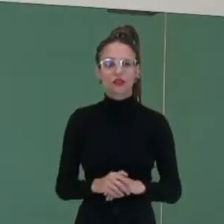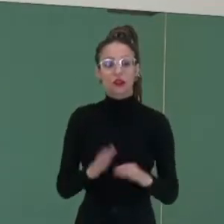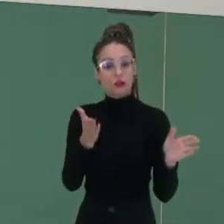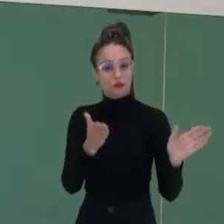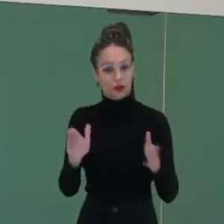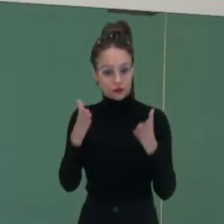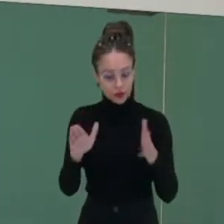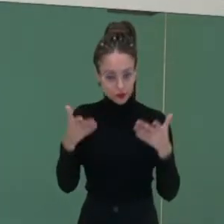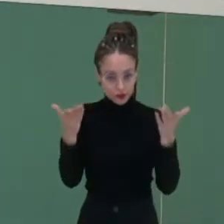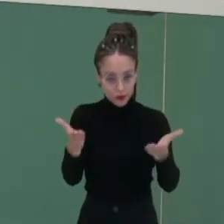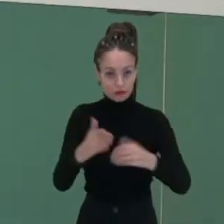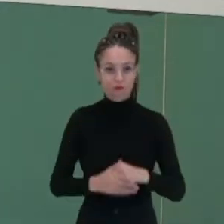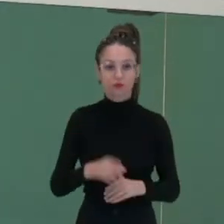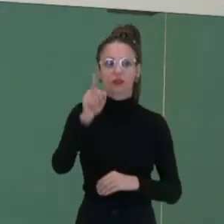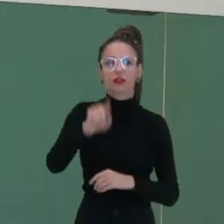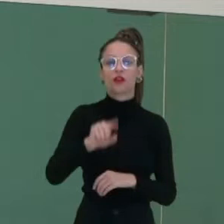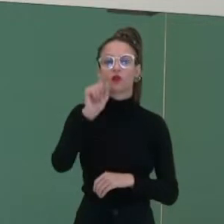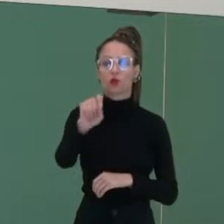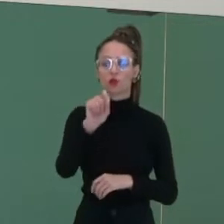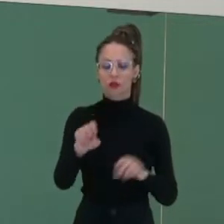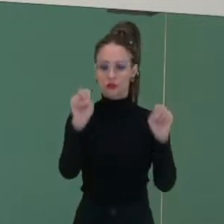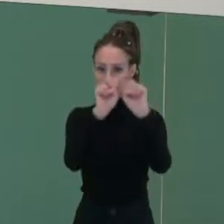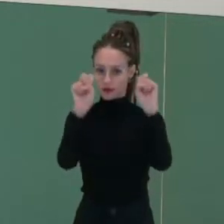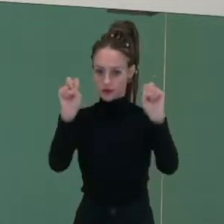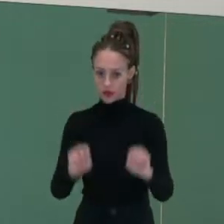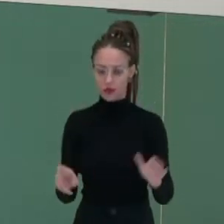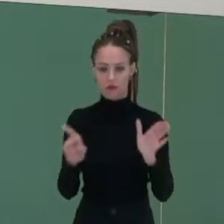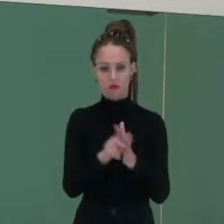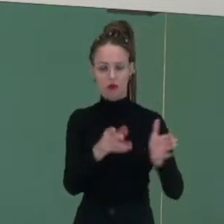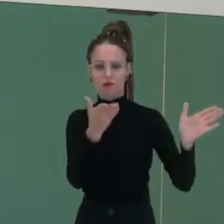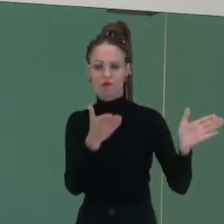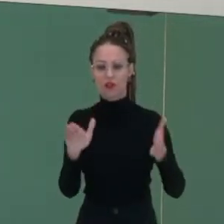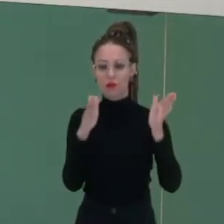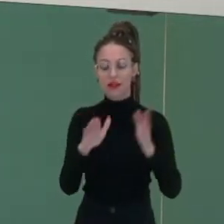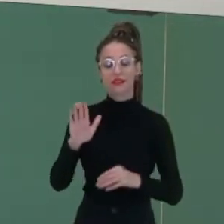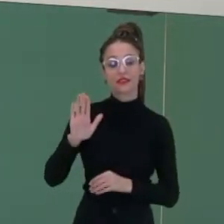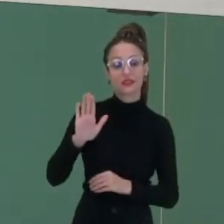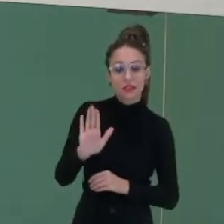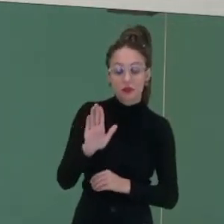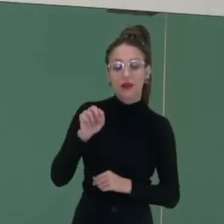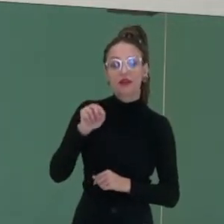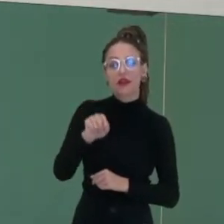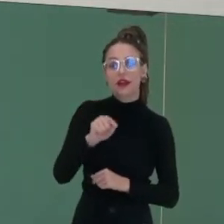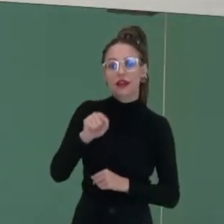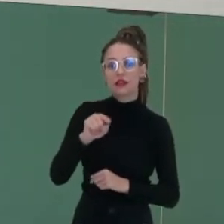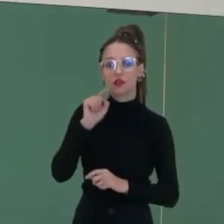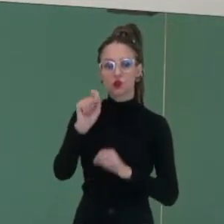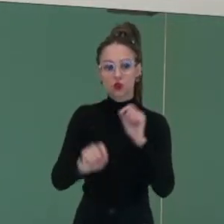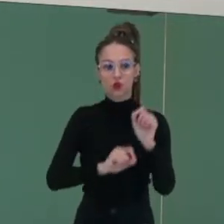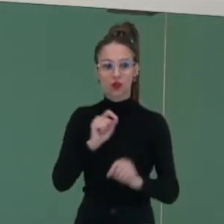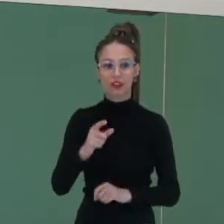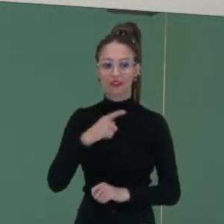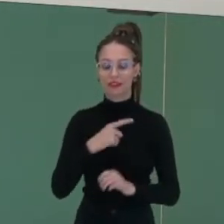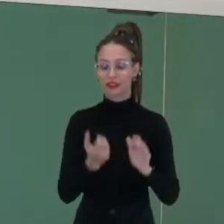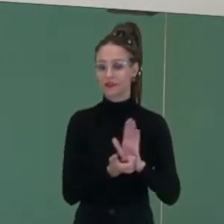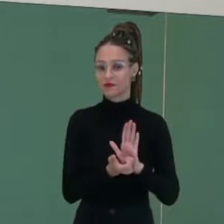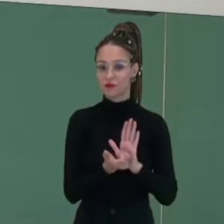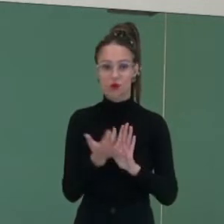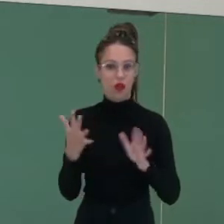Manufatura, então, nada mais é do que um sistema de fabricação, só que neste envolve uma grande